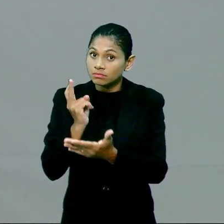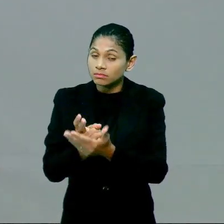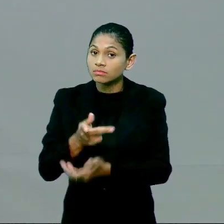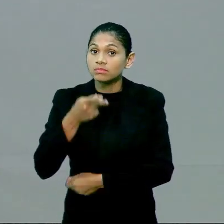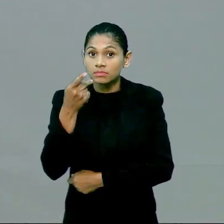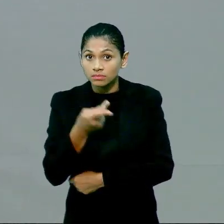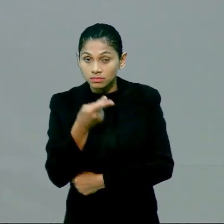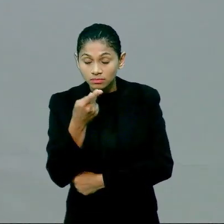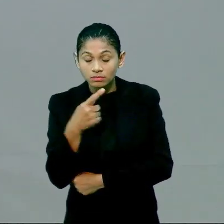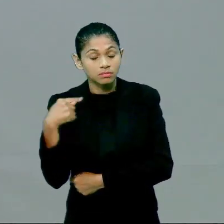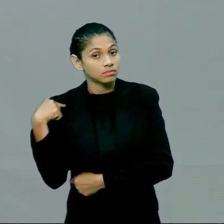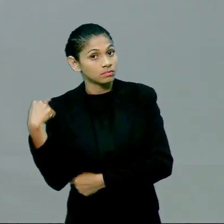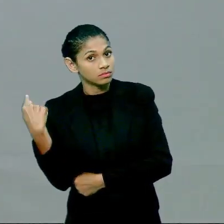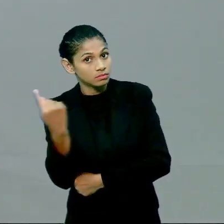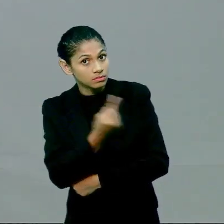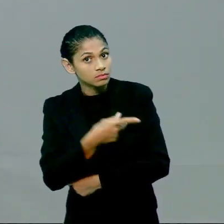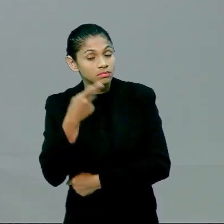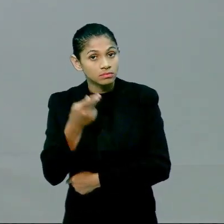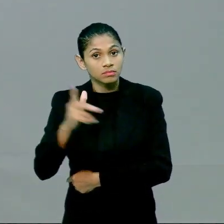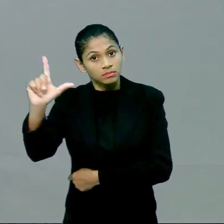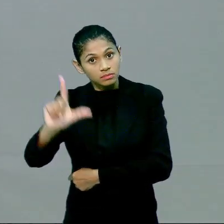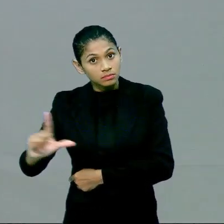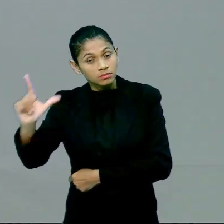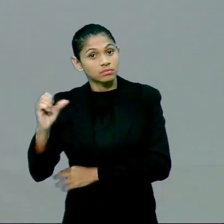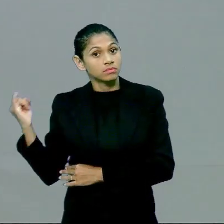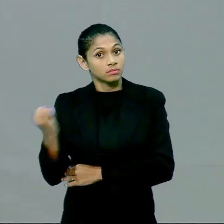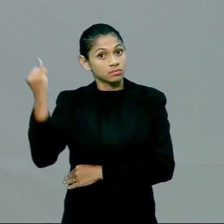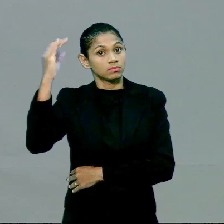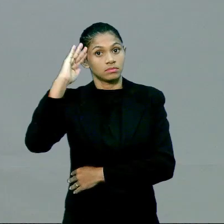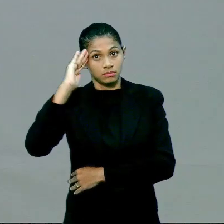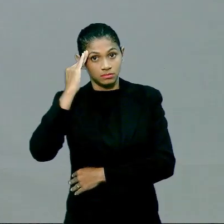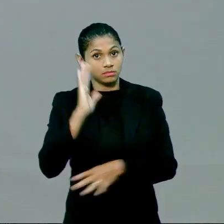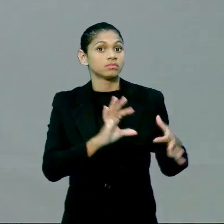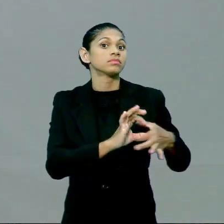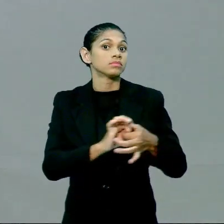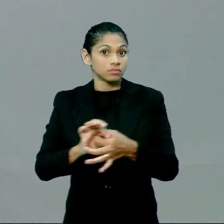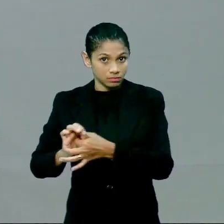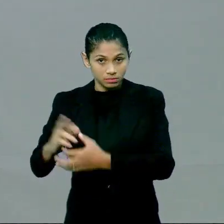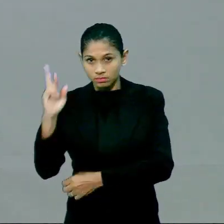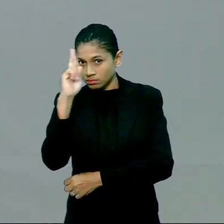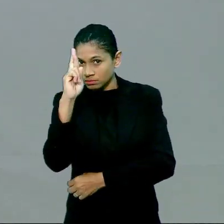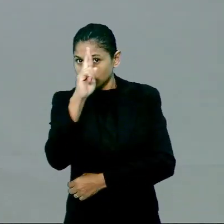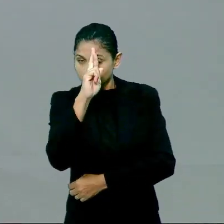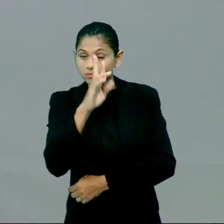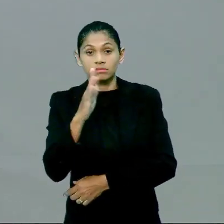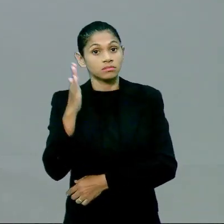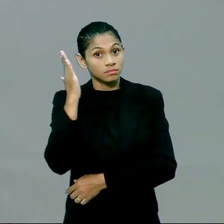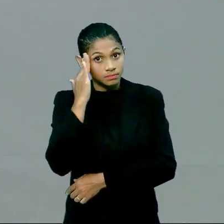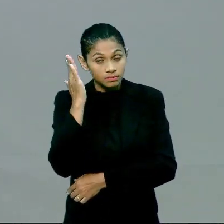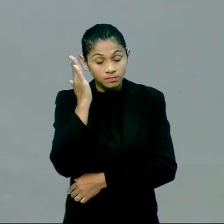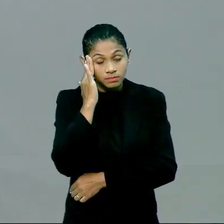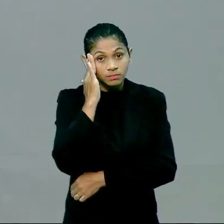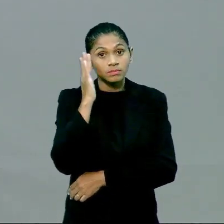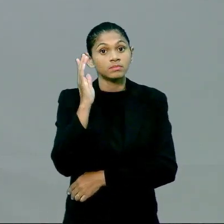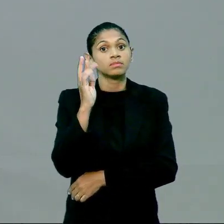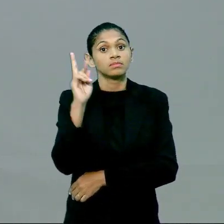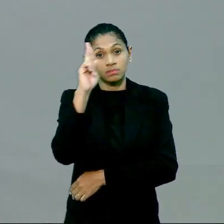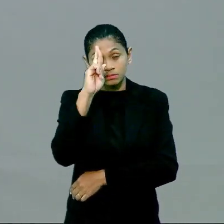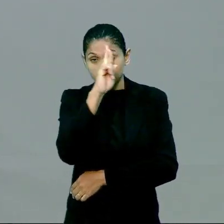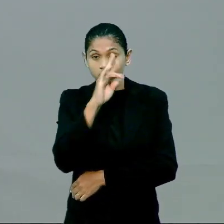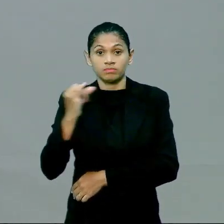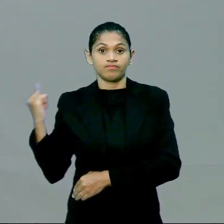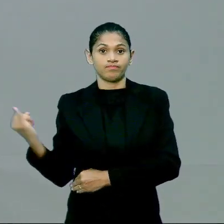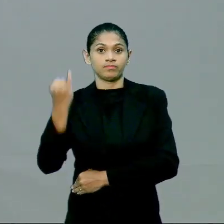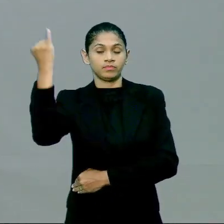falo, quando nós falamos de literatura, é importante a gente entender o contexto histórico, saber que a história ela é muito